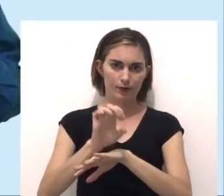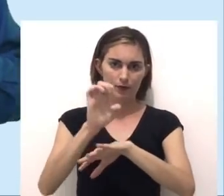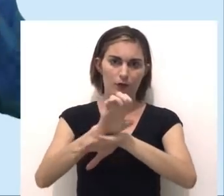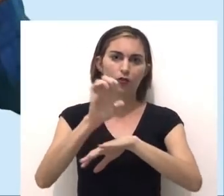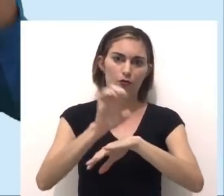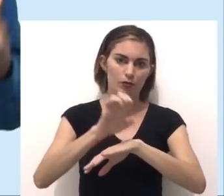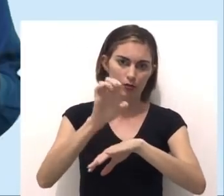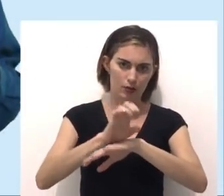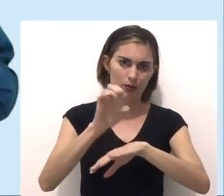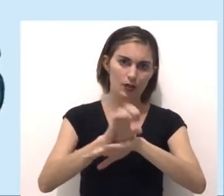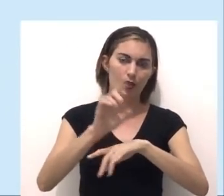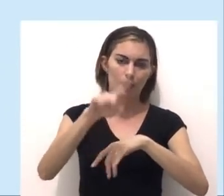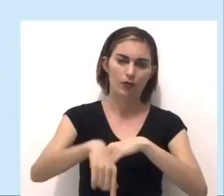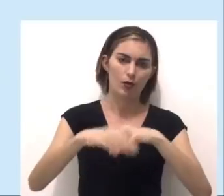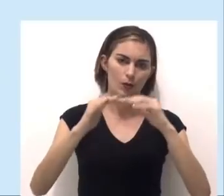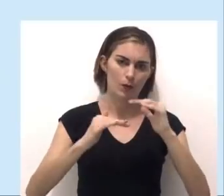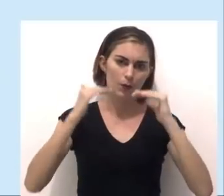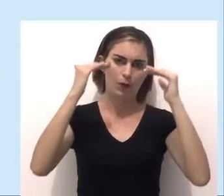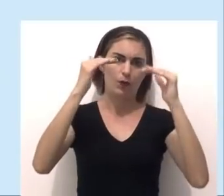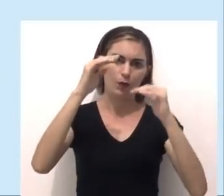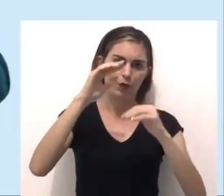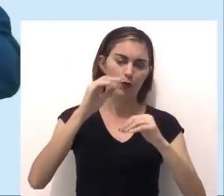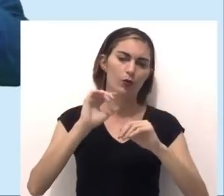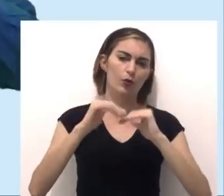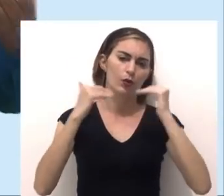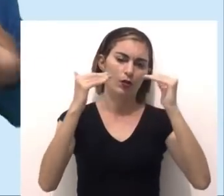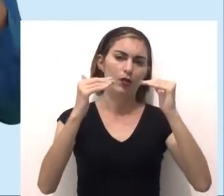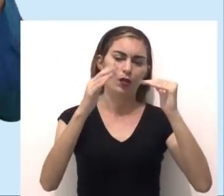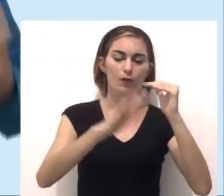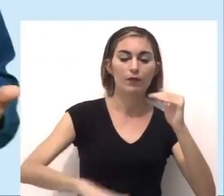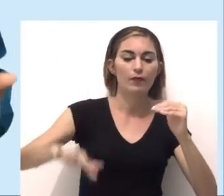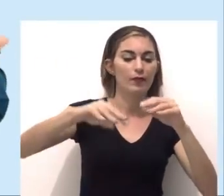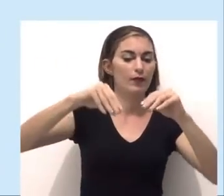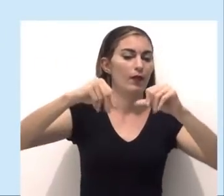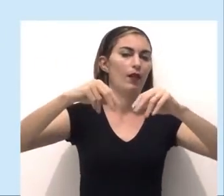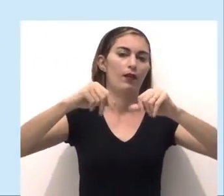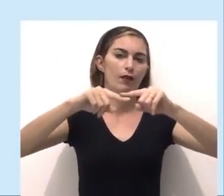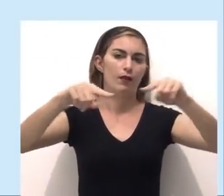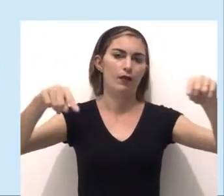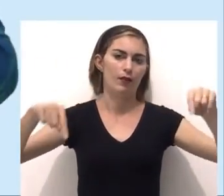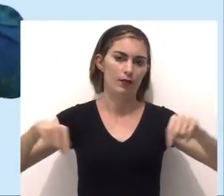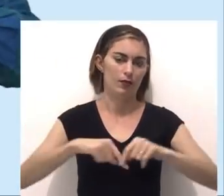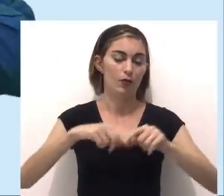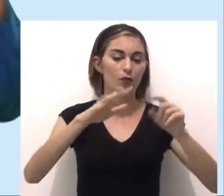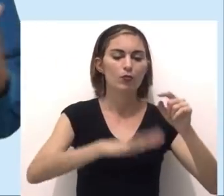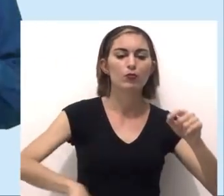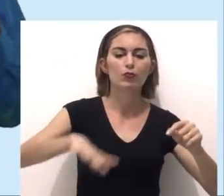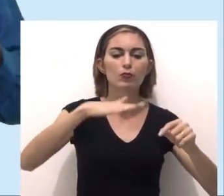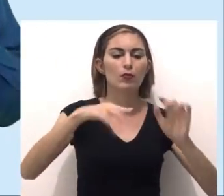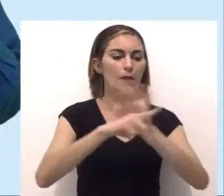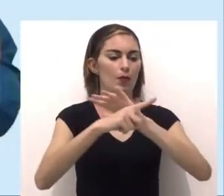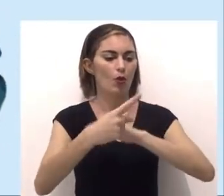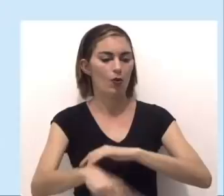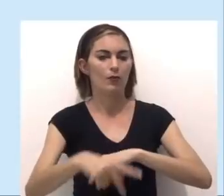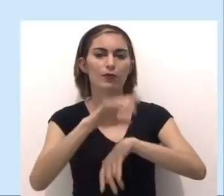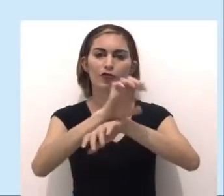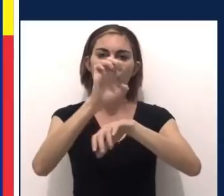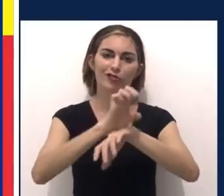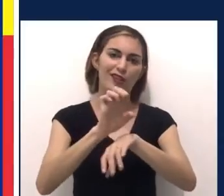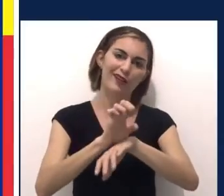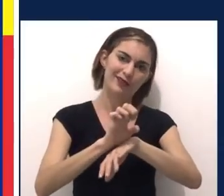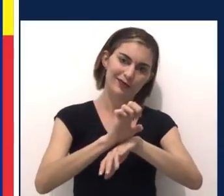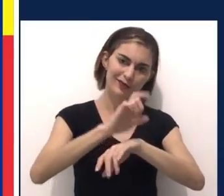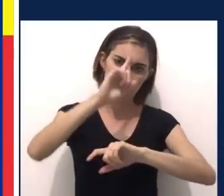O Estado, na realidade, é o poder. Ele vai ter poder sobre o território. Então, ele é responsável pela aplicação das